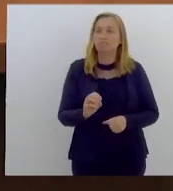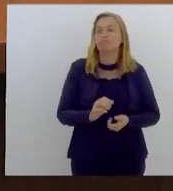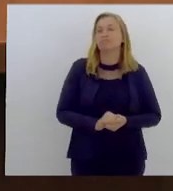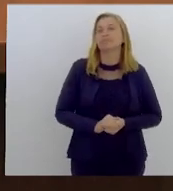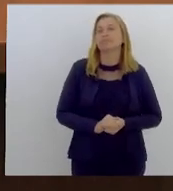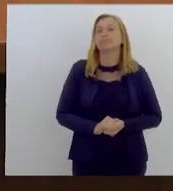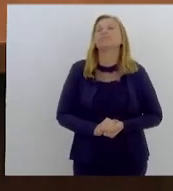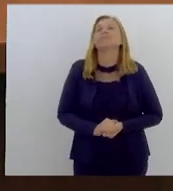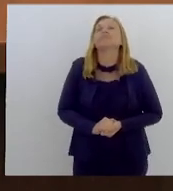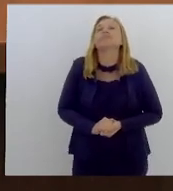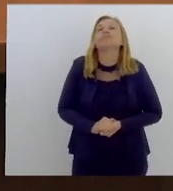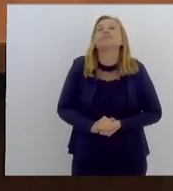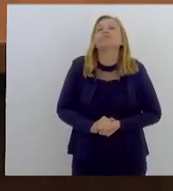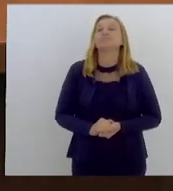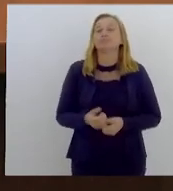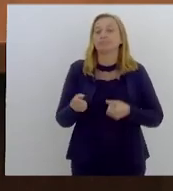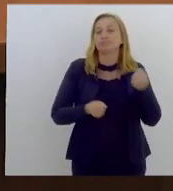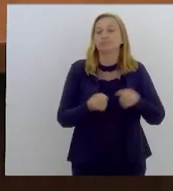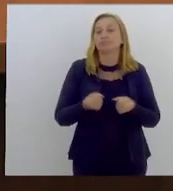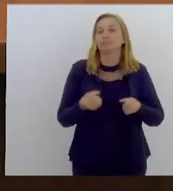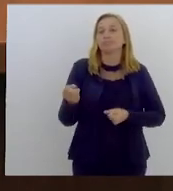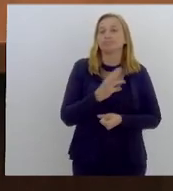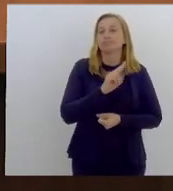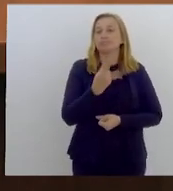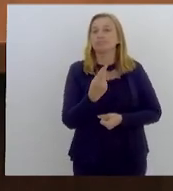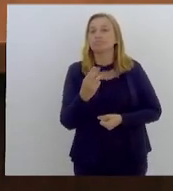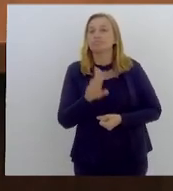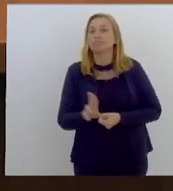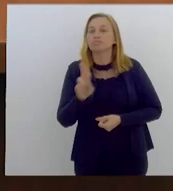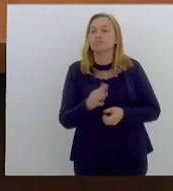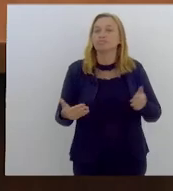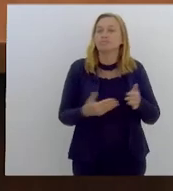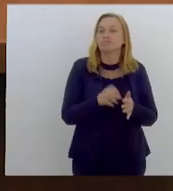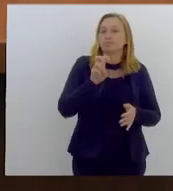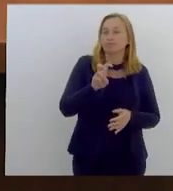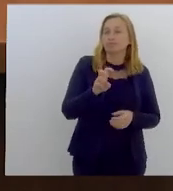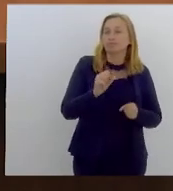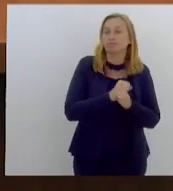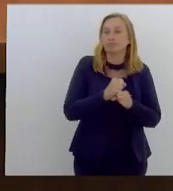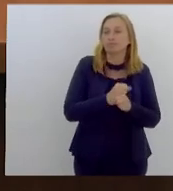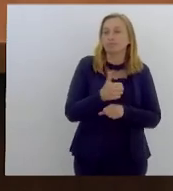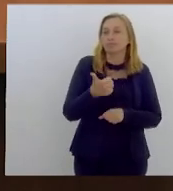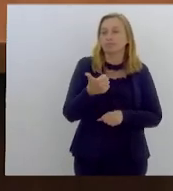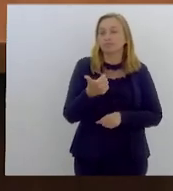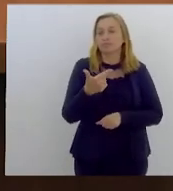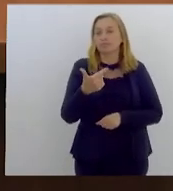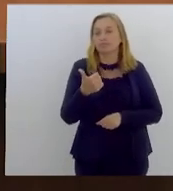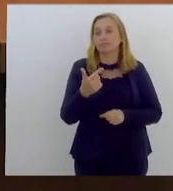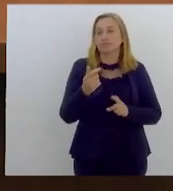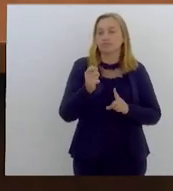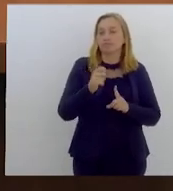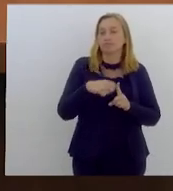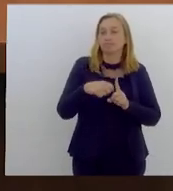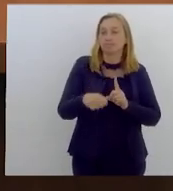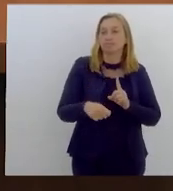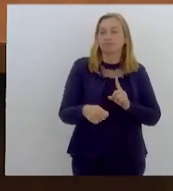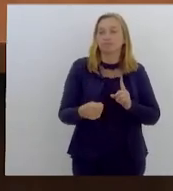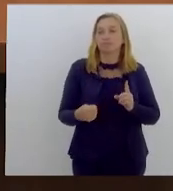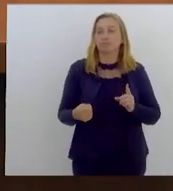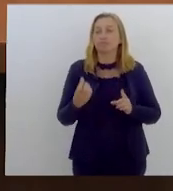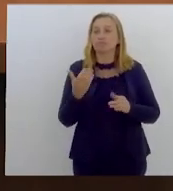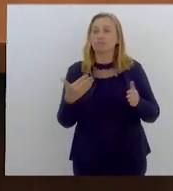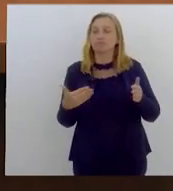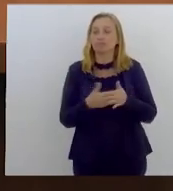crédito, para carro novo ou usado até 5 anos, 12 meses de carência até 60 meses para pagar.